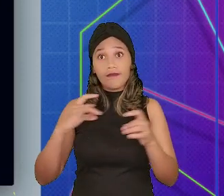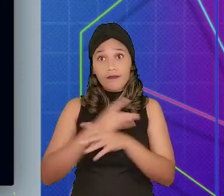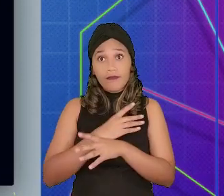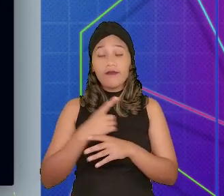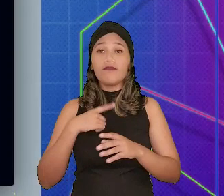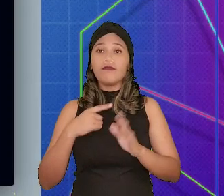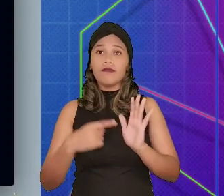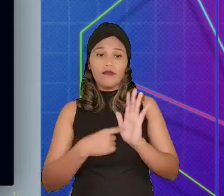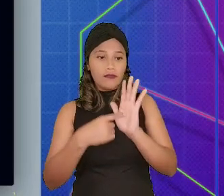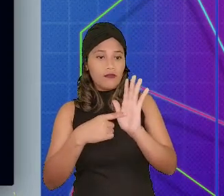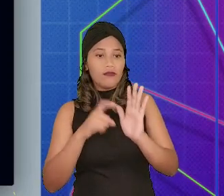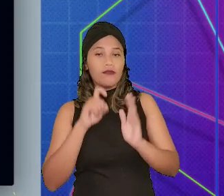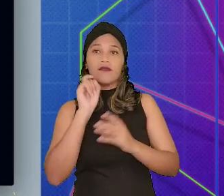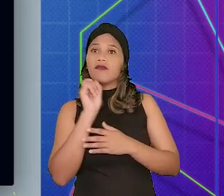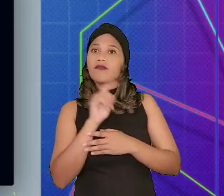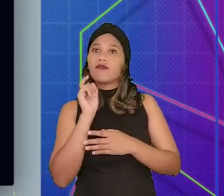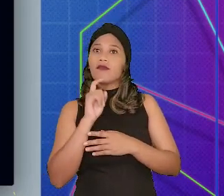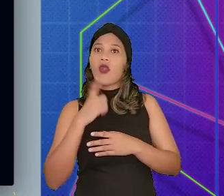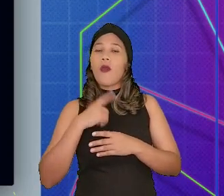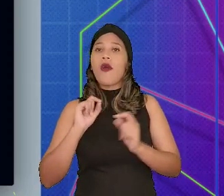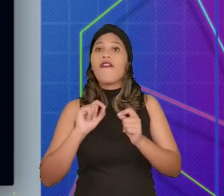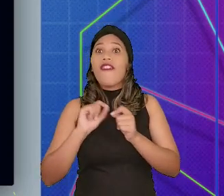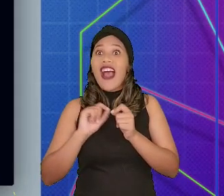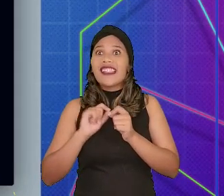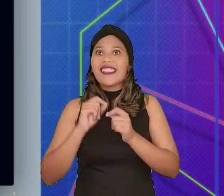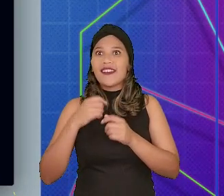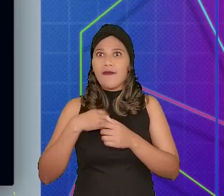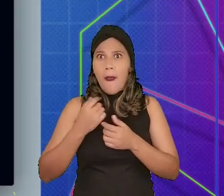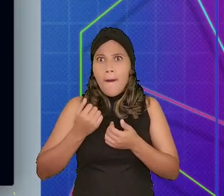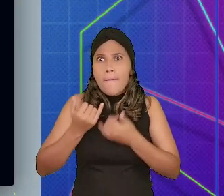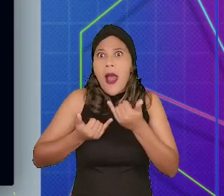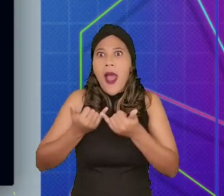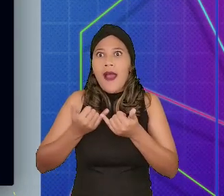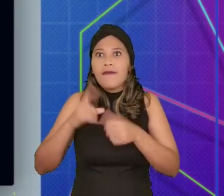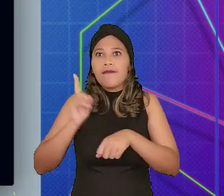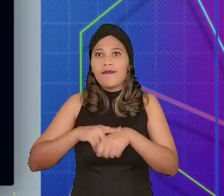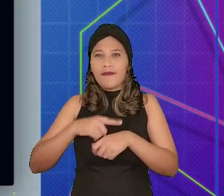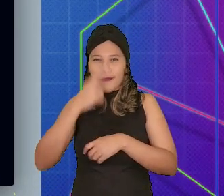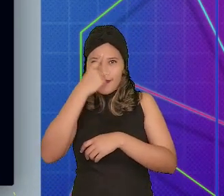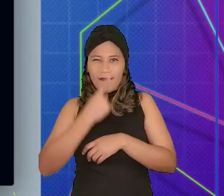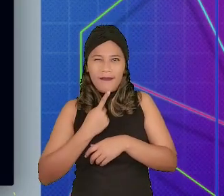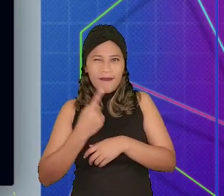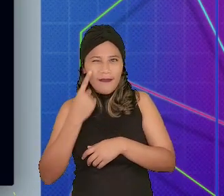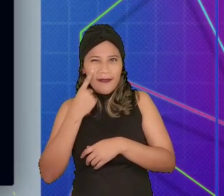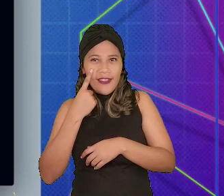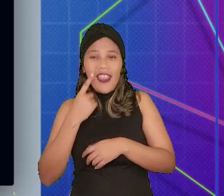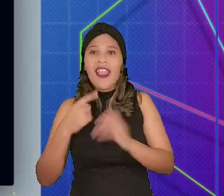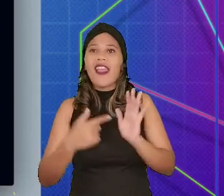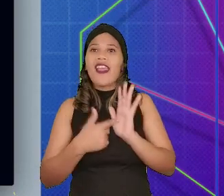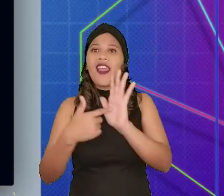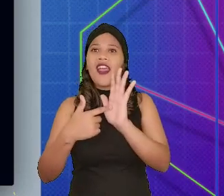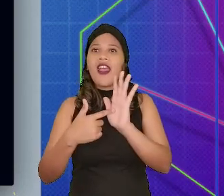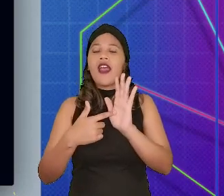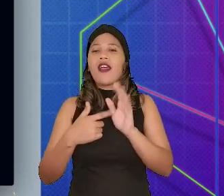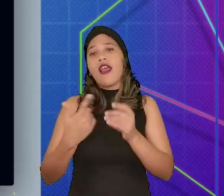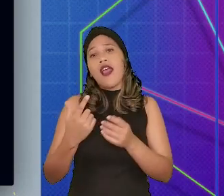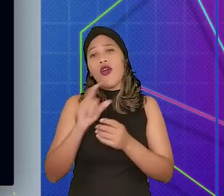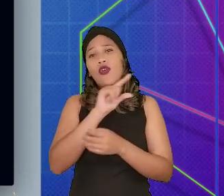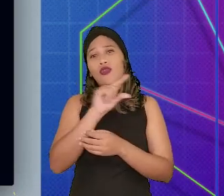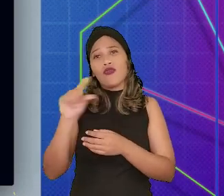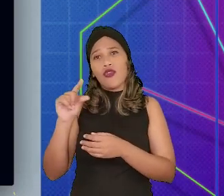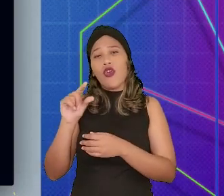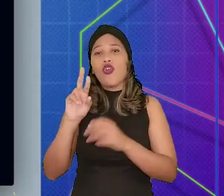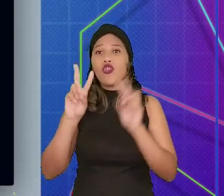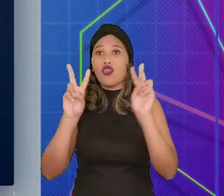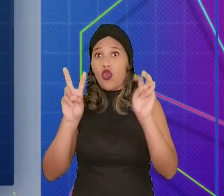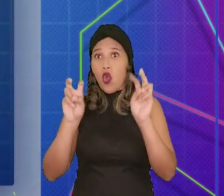trazidas, vai aparecer um botão que tem a tarefa de realizar a jogada, que na imagem que vocês estão vendo, aparece como realizar